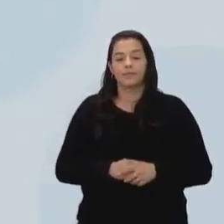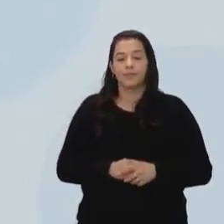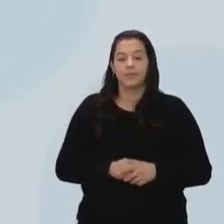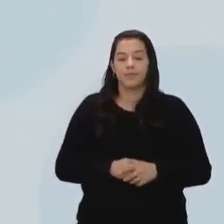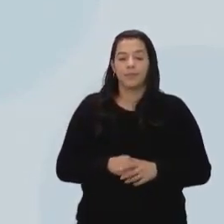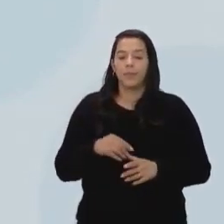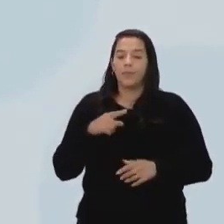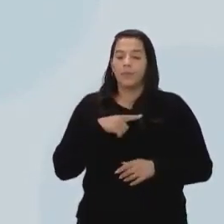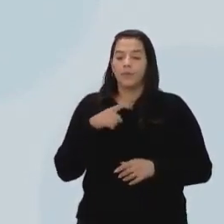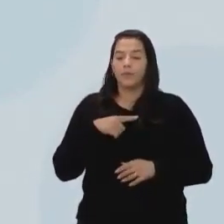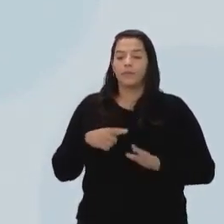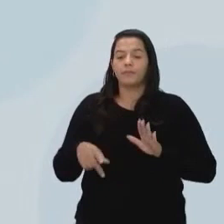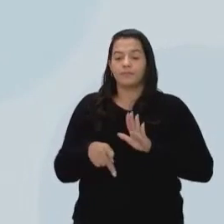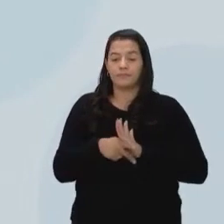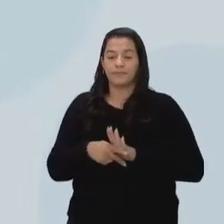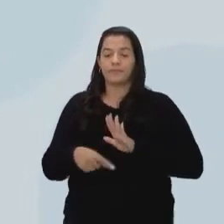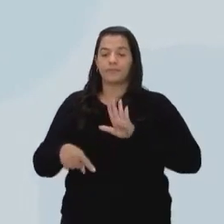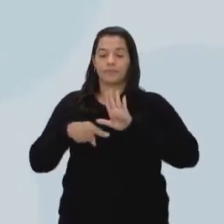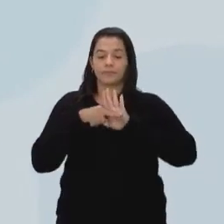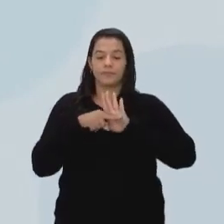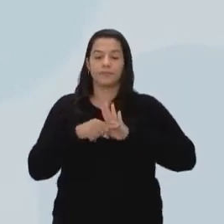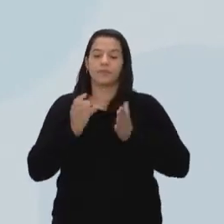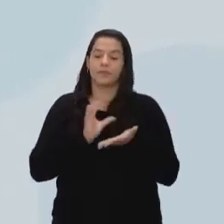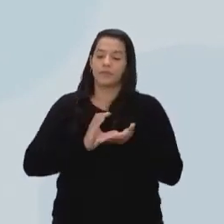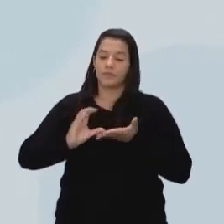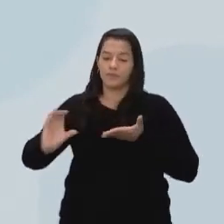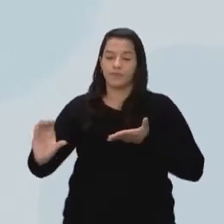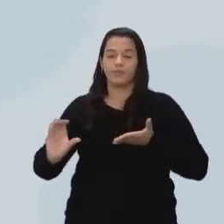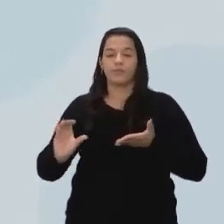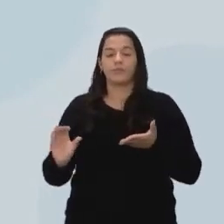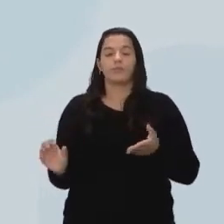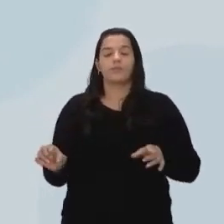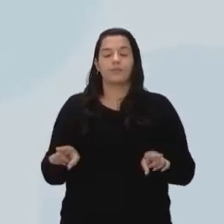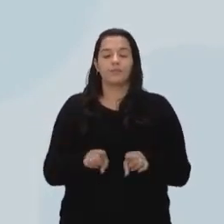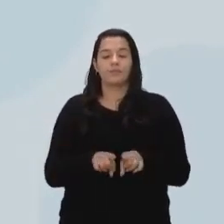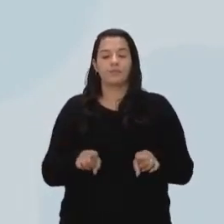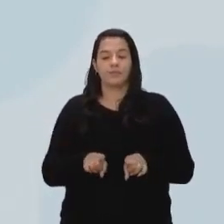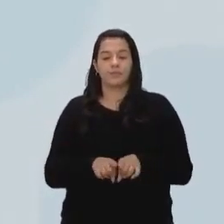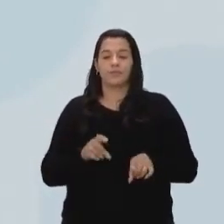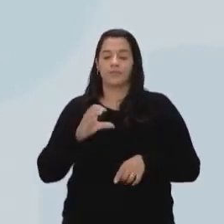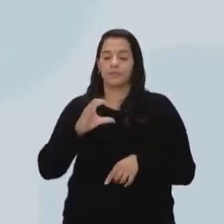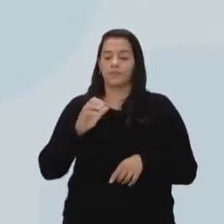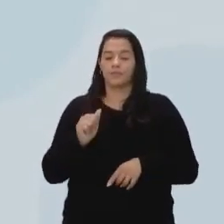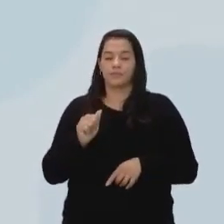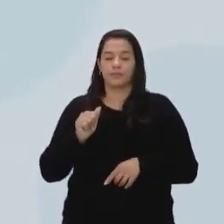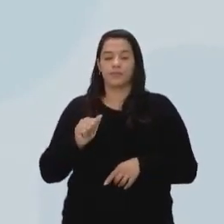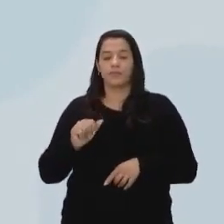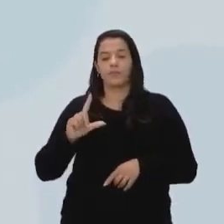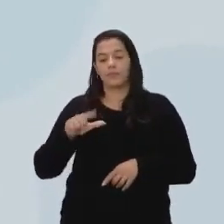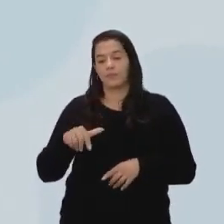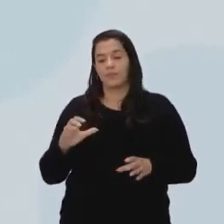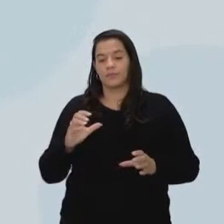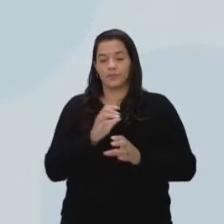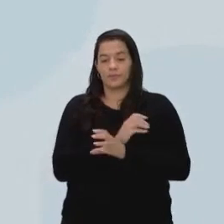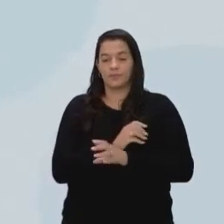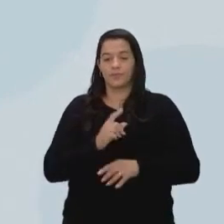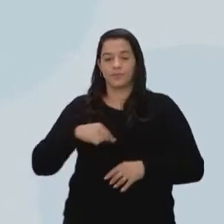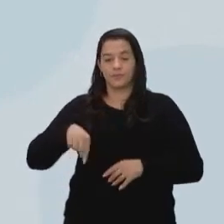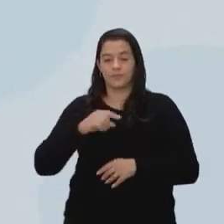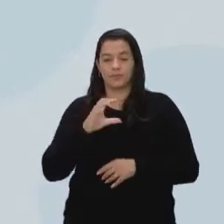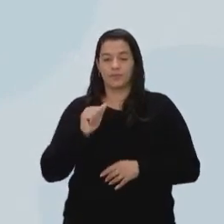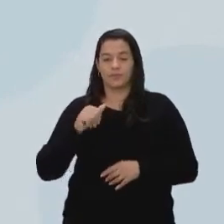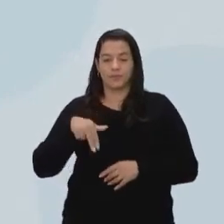2 partículas negativas que foram doadas do cálcio para o complexo